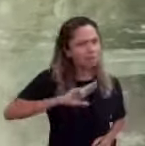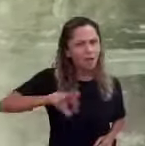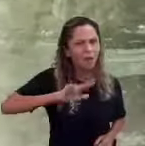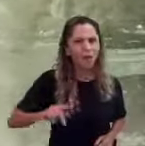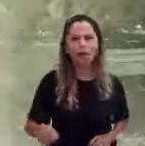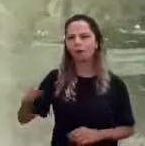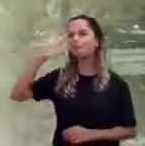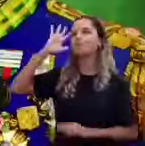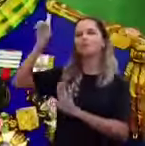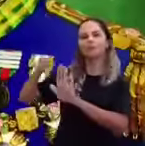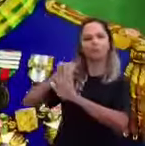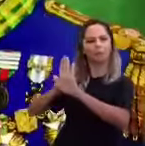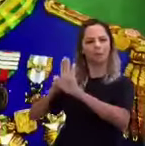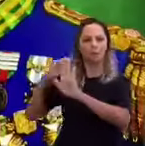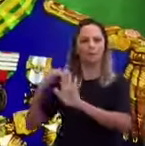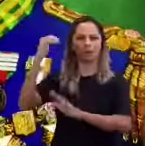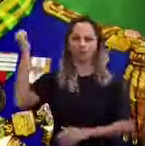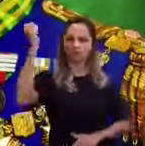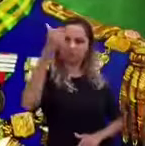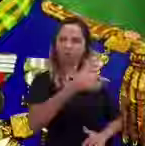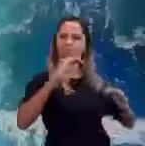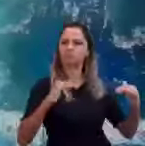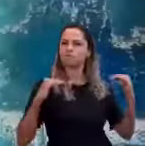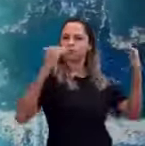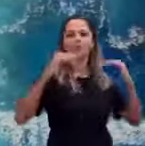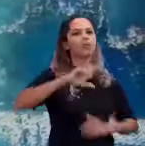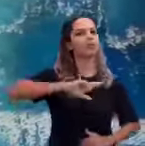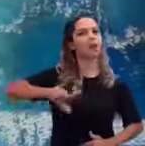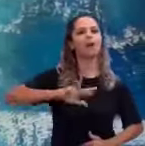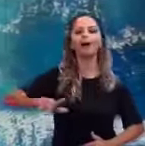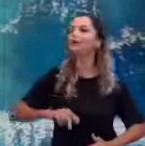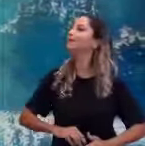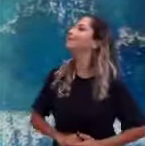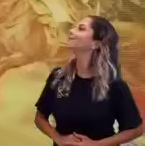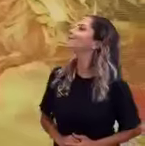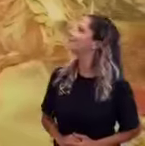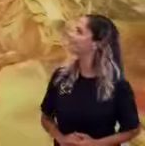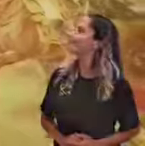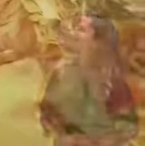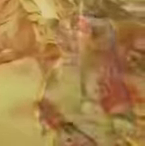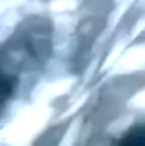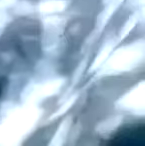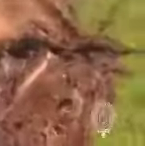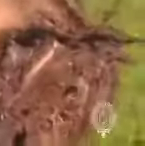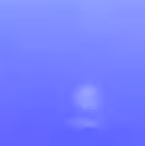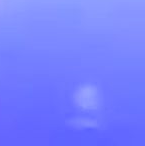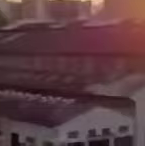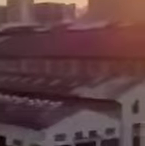Nenhum valor é maior que a nossa liberdade. Nenhum ideal é maior que a nossa soberania.